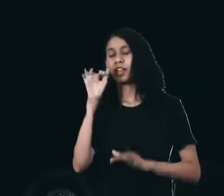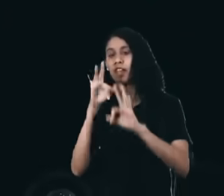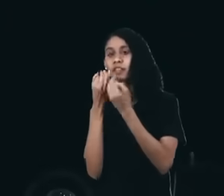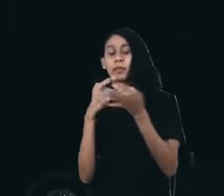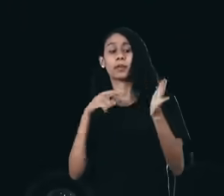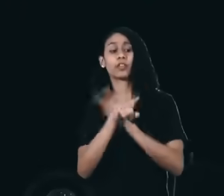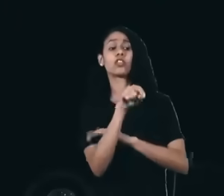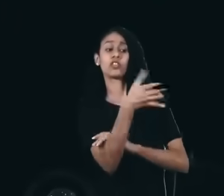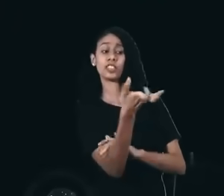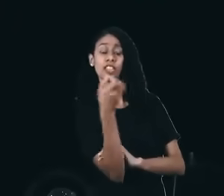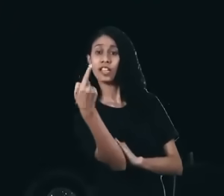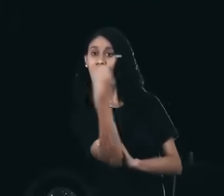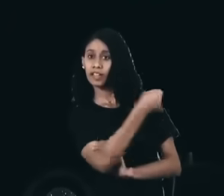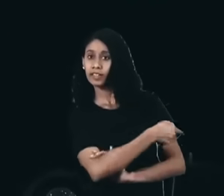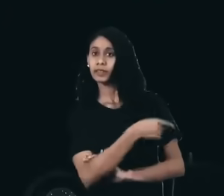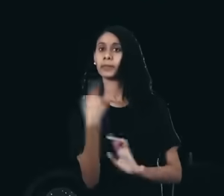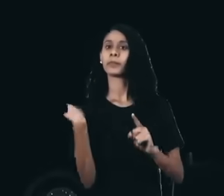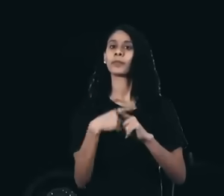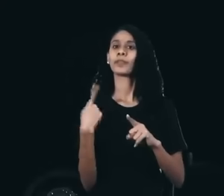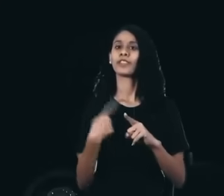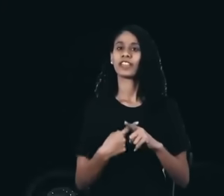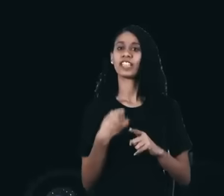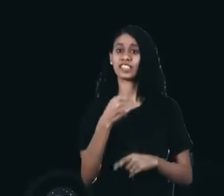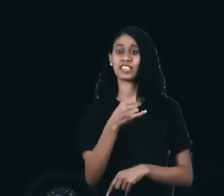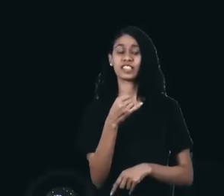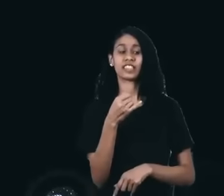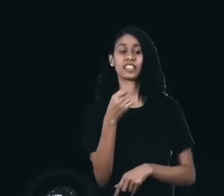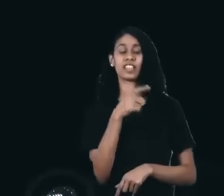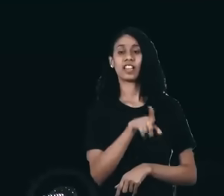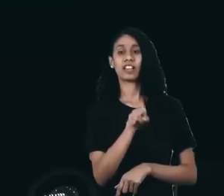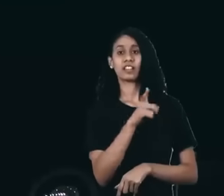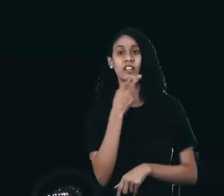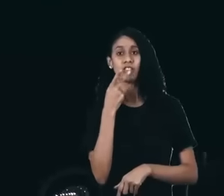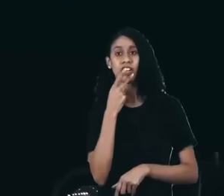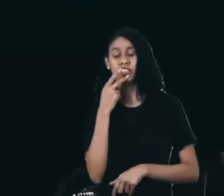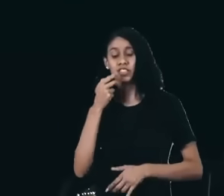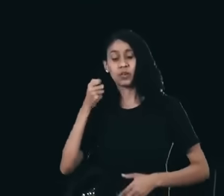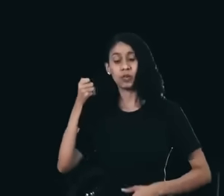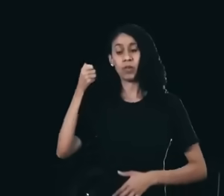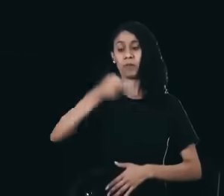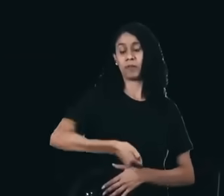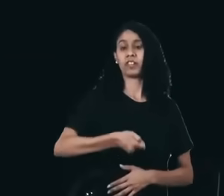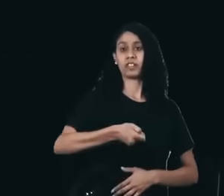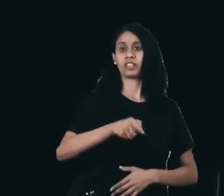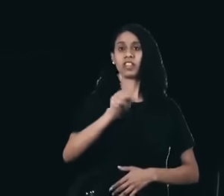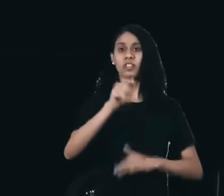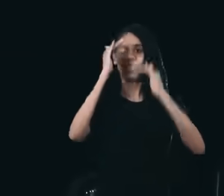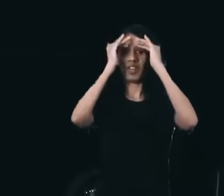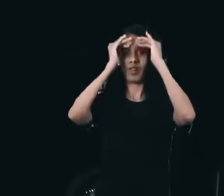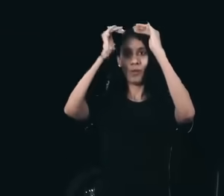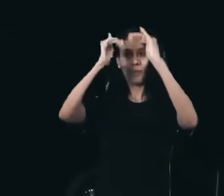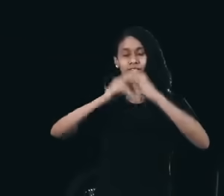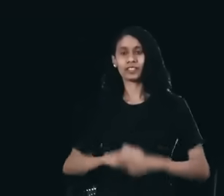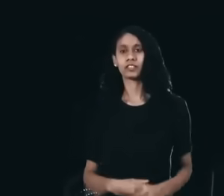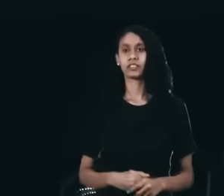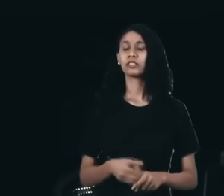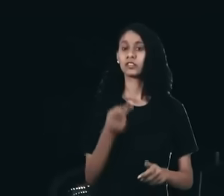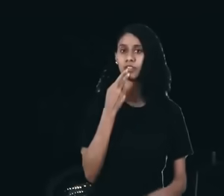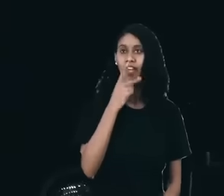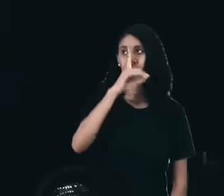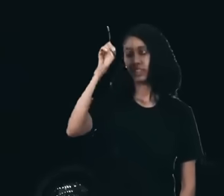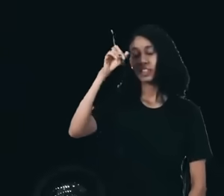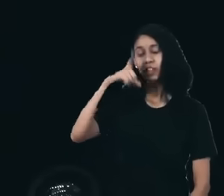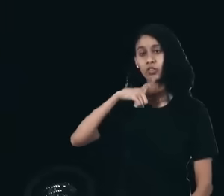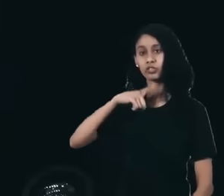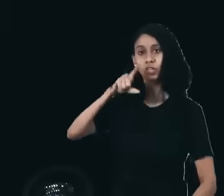Rebeca? Por quê? Porque se não fosse assim, seria imposição, não seria obediência. Deixa eu te dizer, Deus tem um